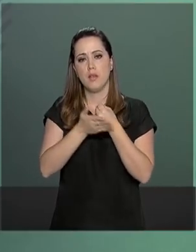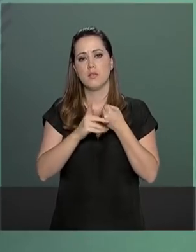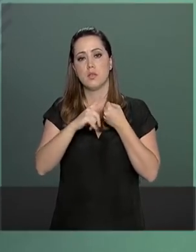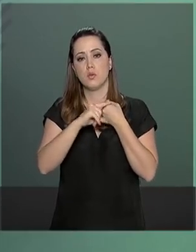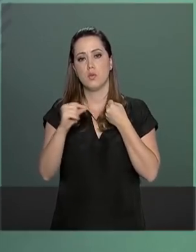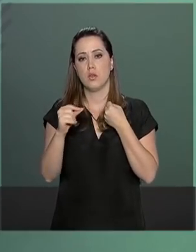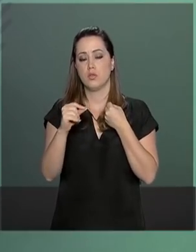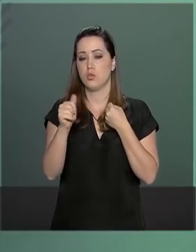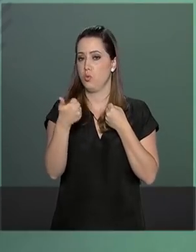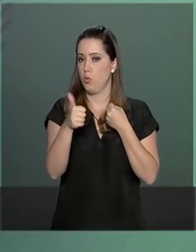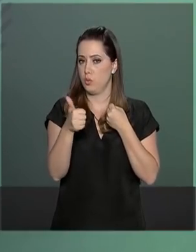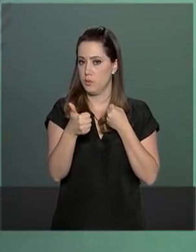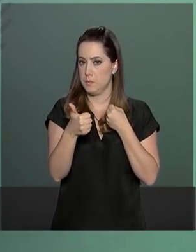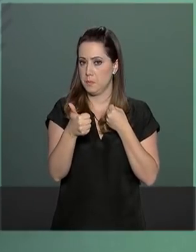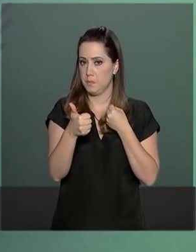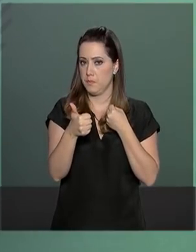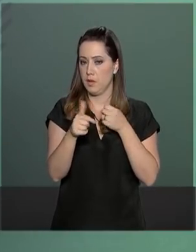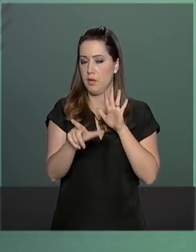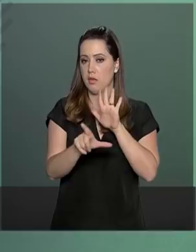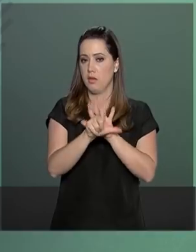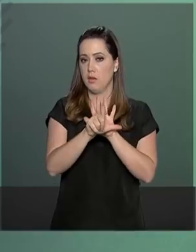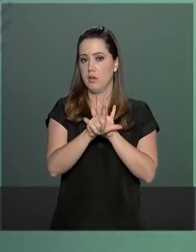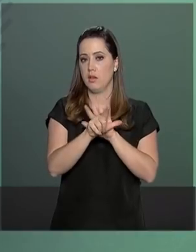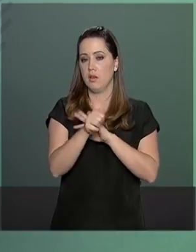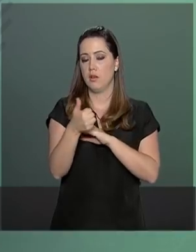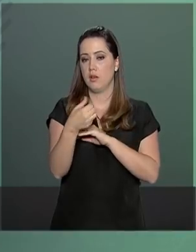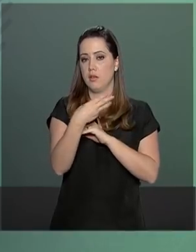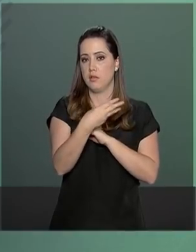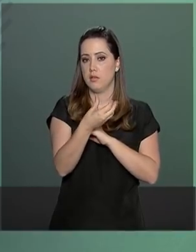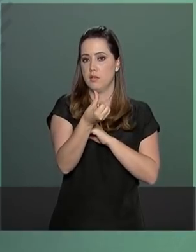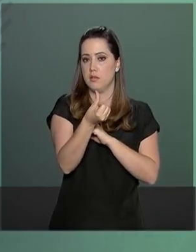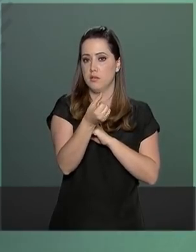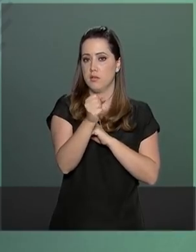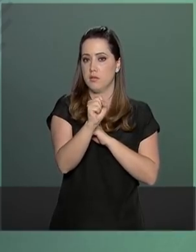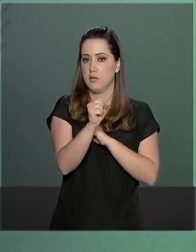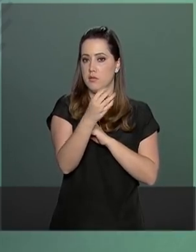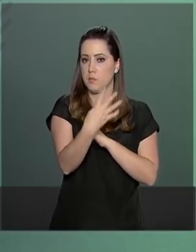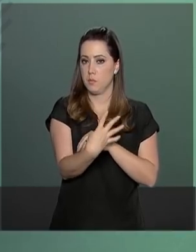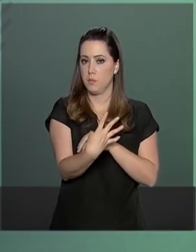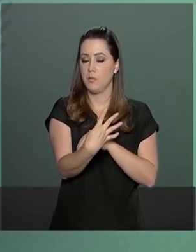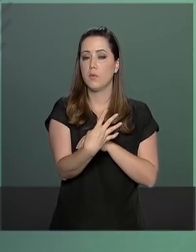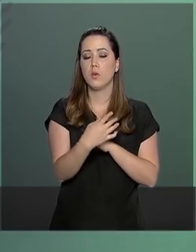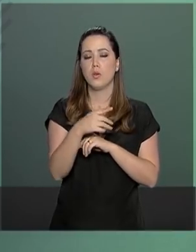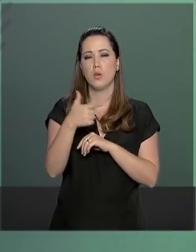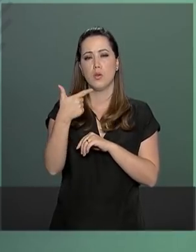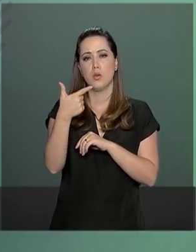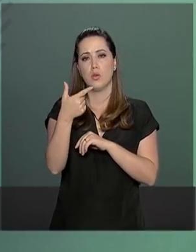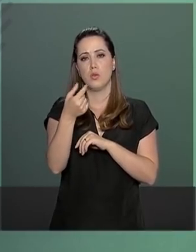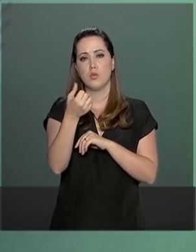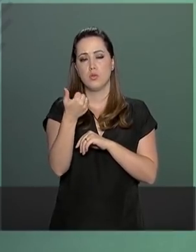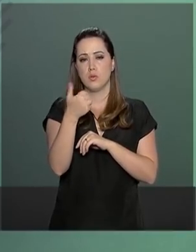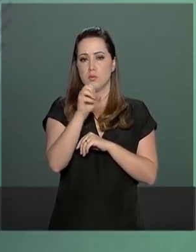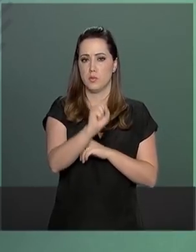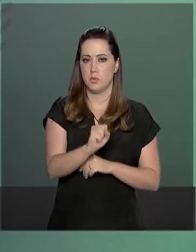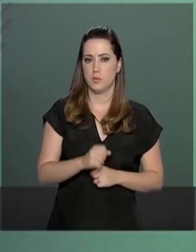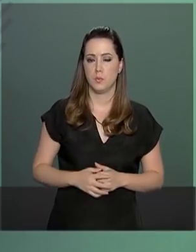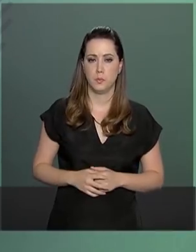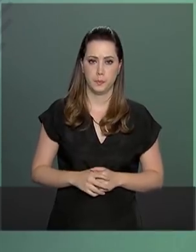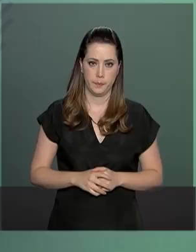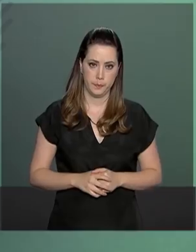11 da lei 13 mil 684 de 2018